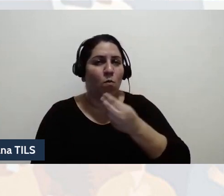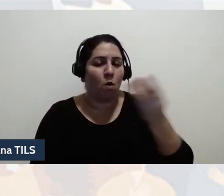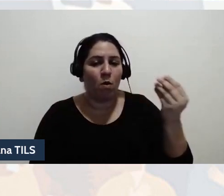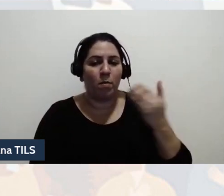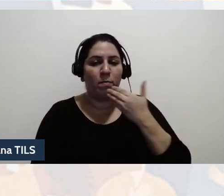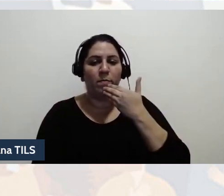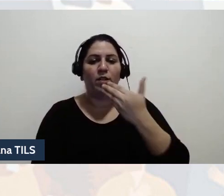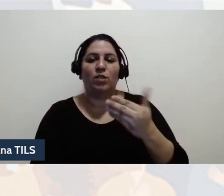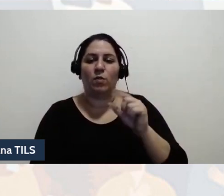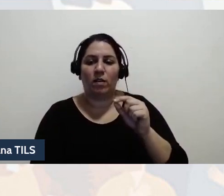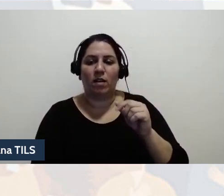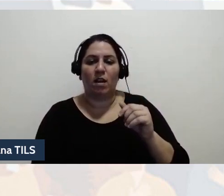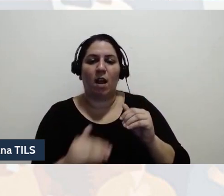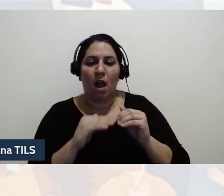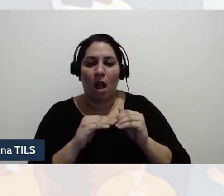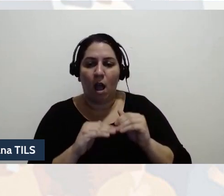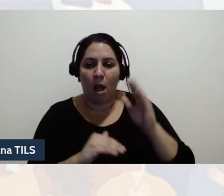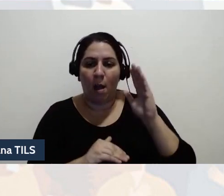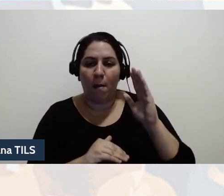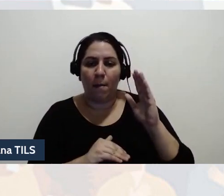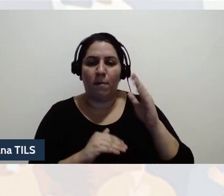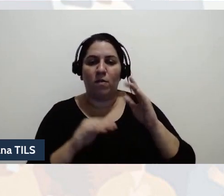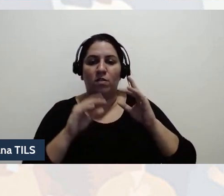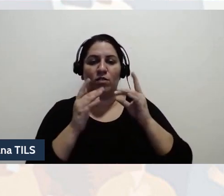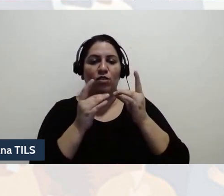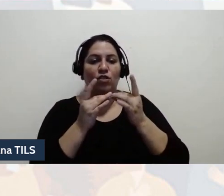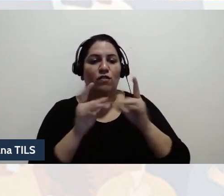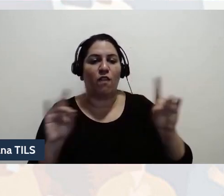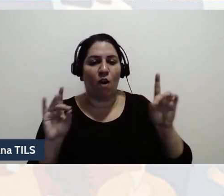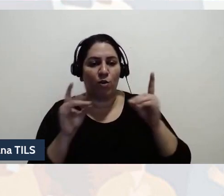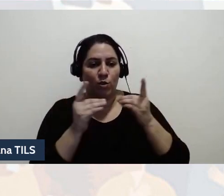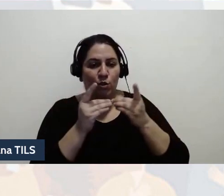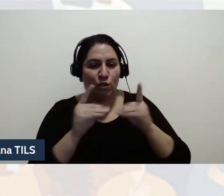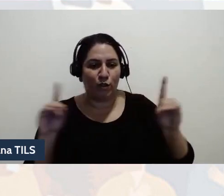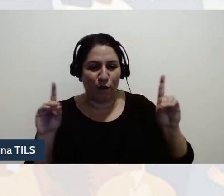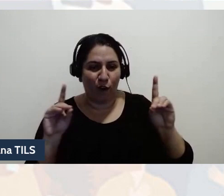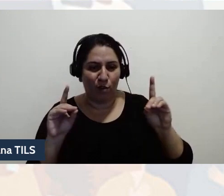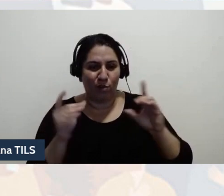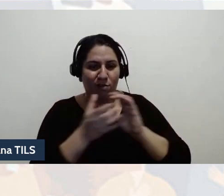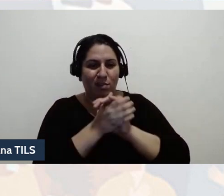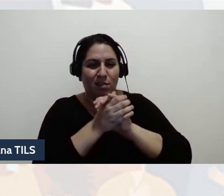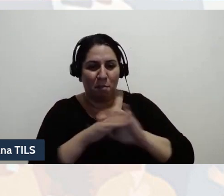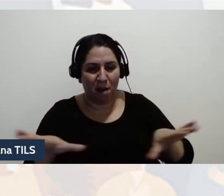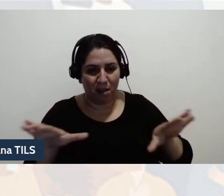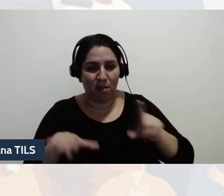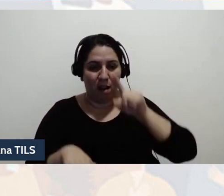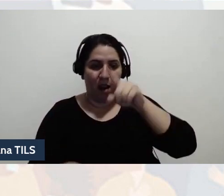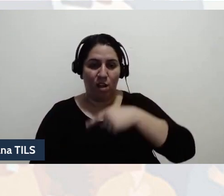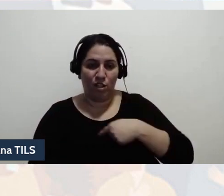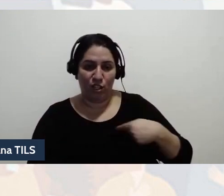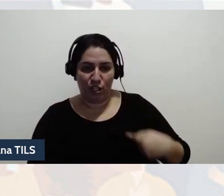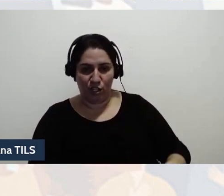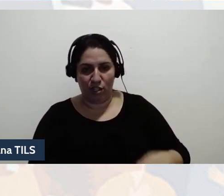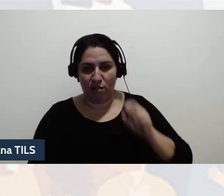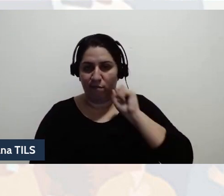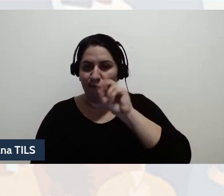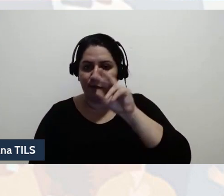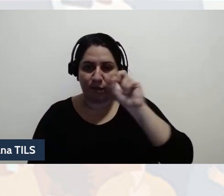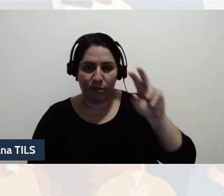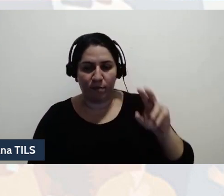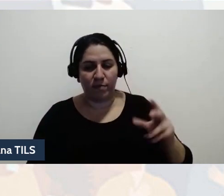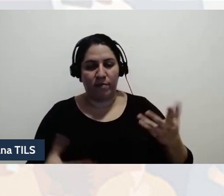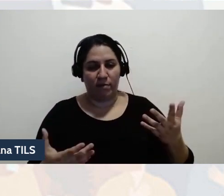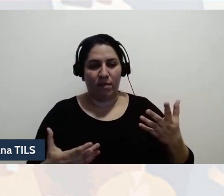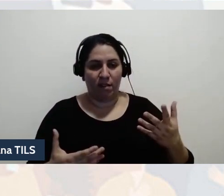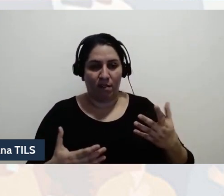aumento de pedidos de divórcio na China, por exemplo, né? Então, o confinamento não faz bem,